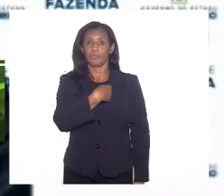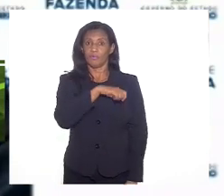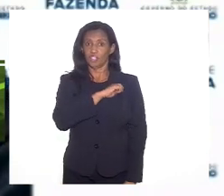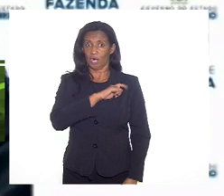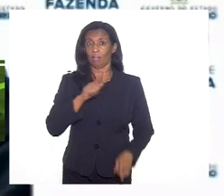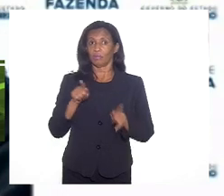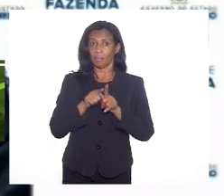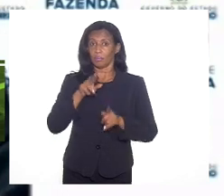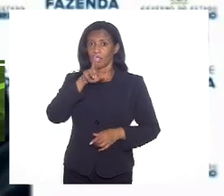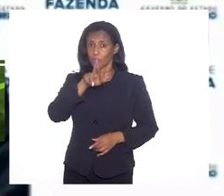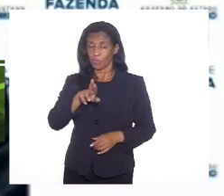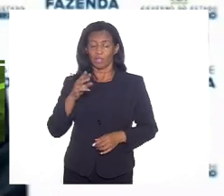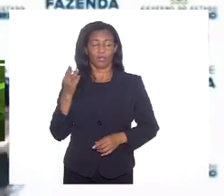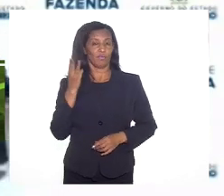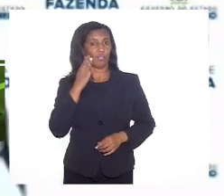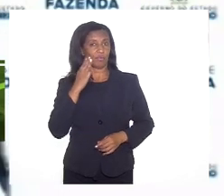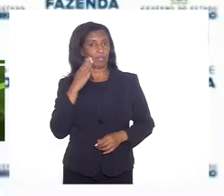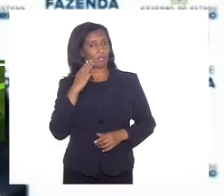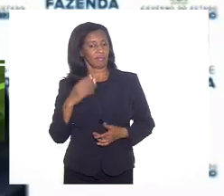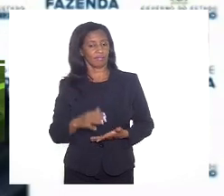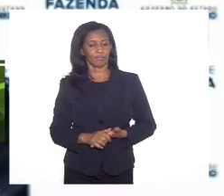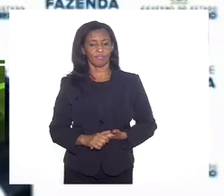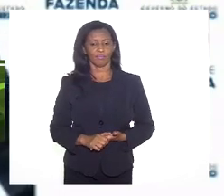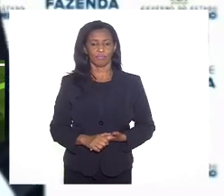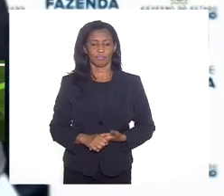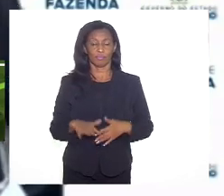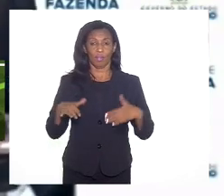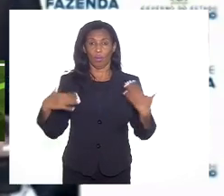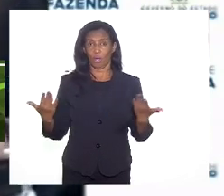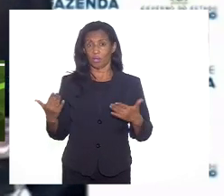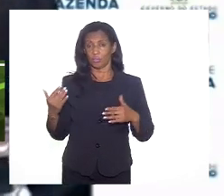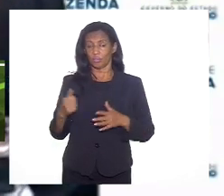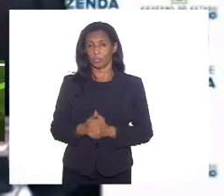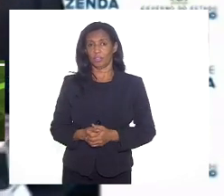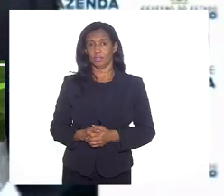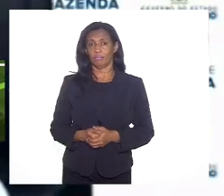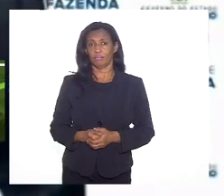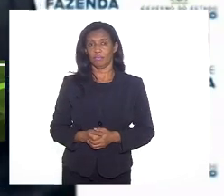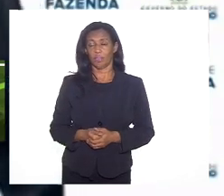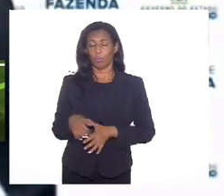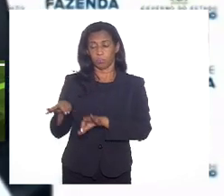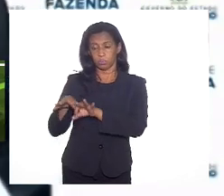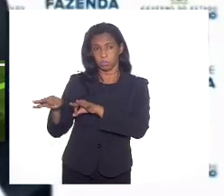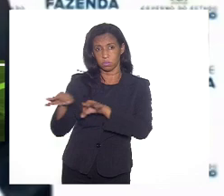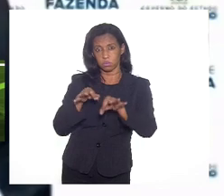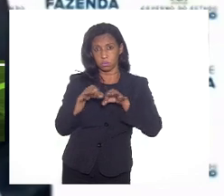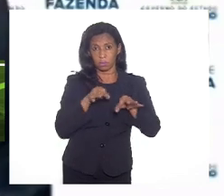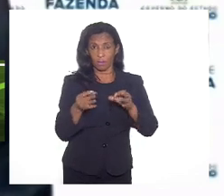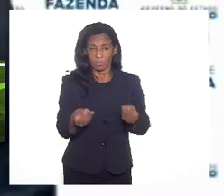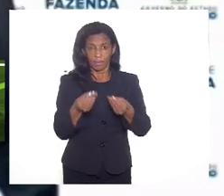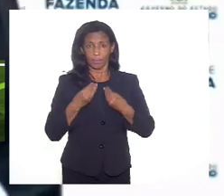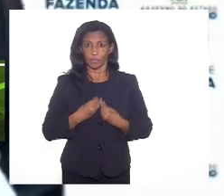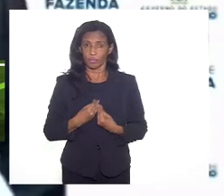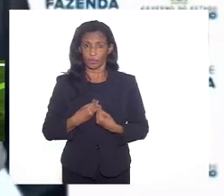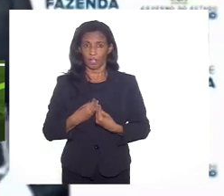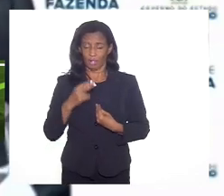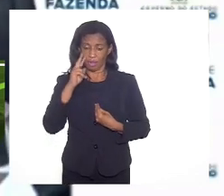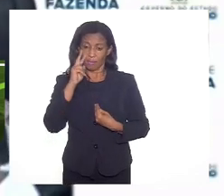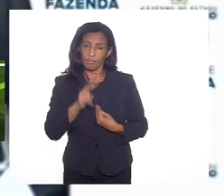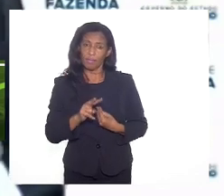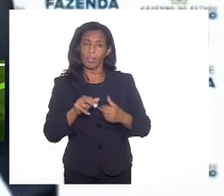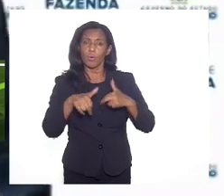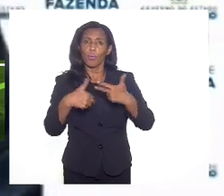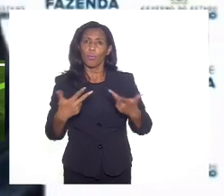respondendo também ao deputado Valdec, eu acho que a construção do plano é que vai nos permitir ver quais são